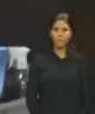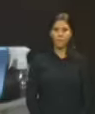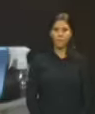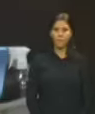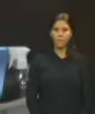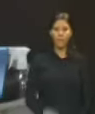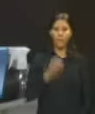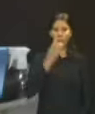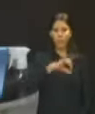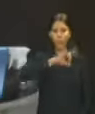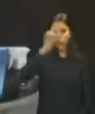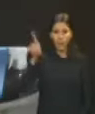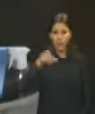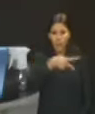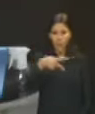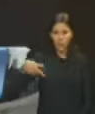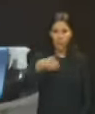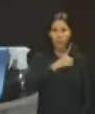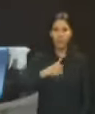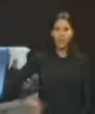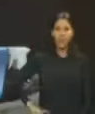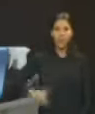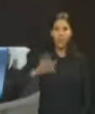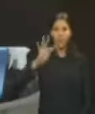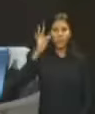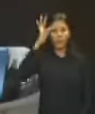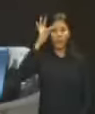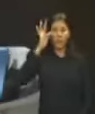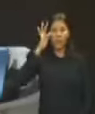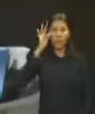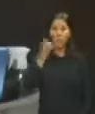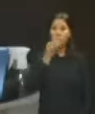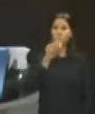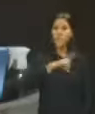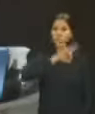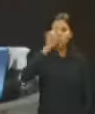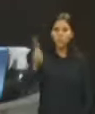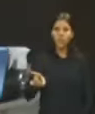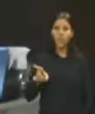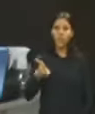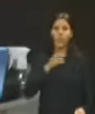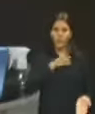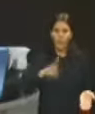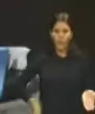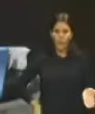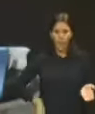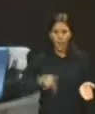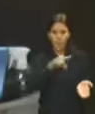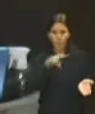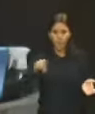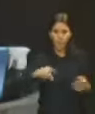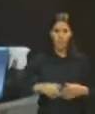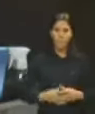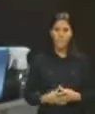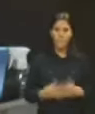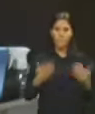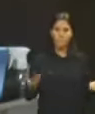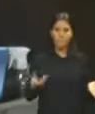Bom dia, senhor presidente, deputado Fernando Santana, bom dia, deputada, bom dia, deputados. Senhor